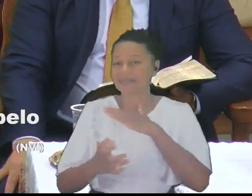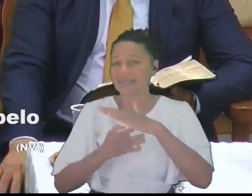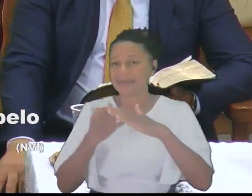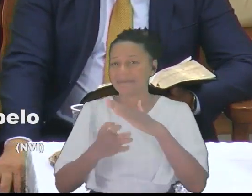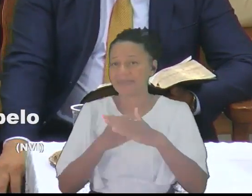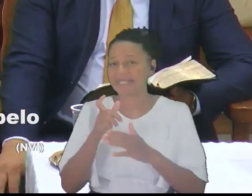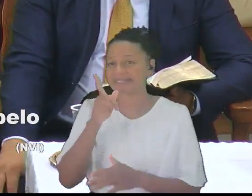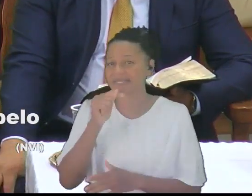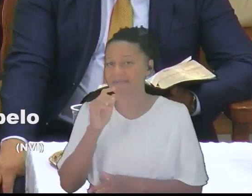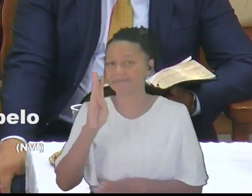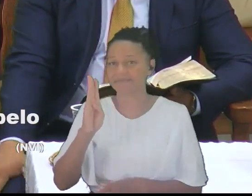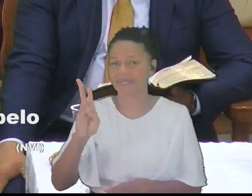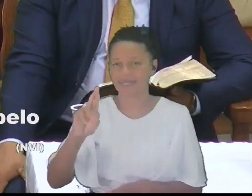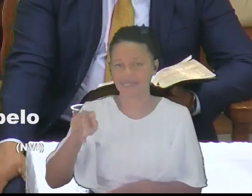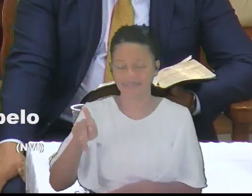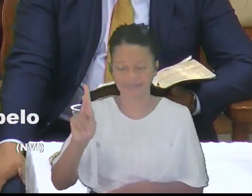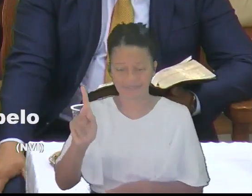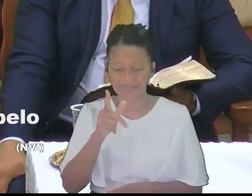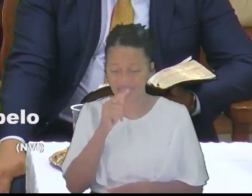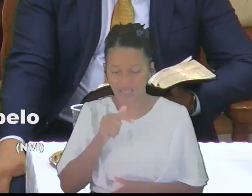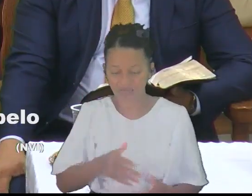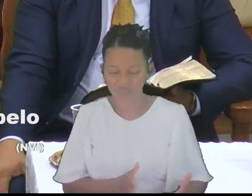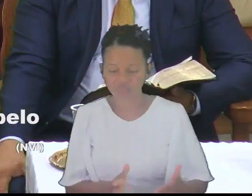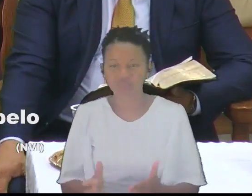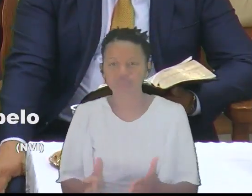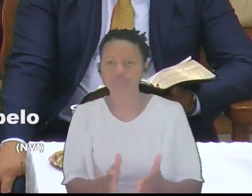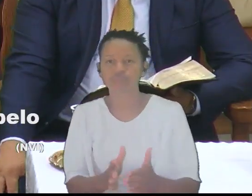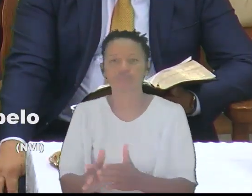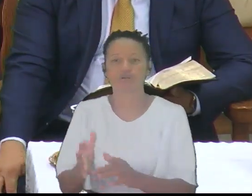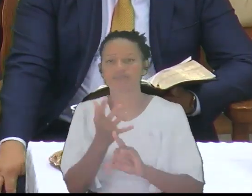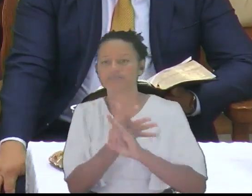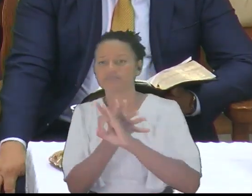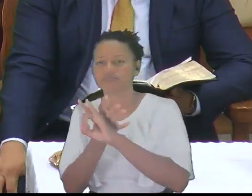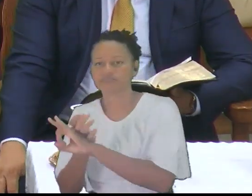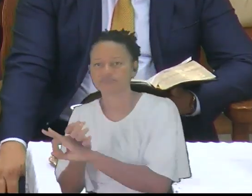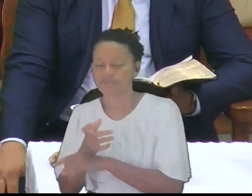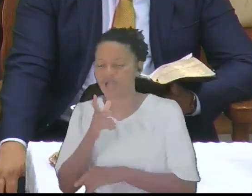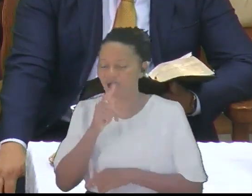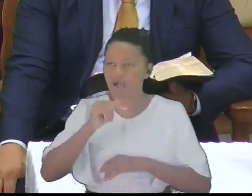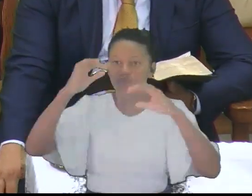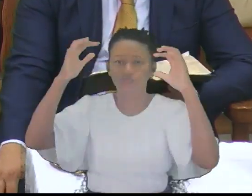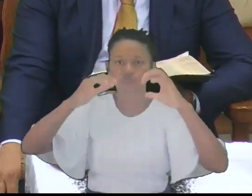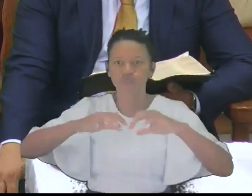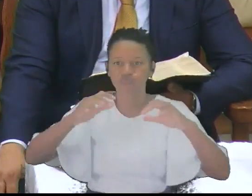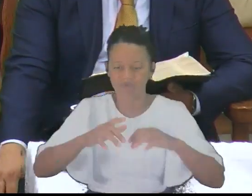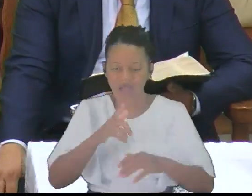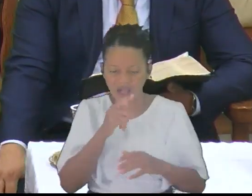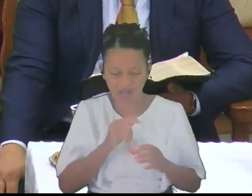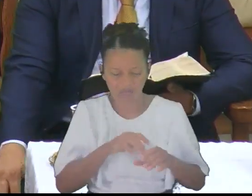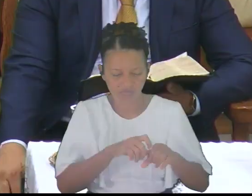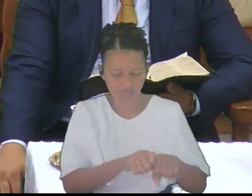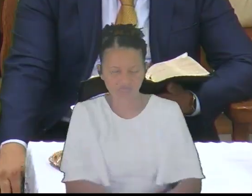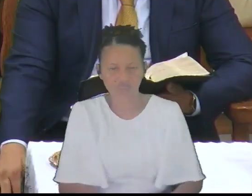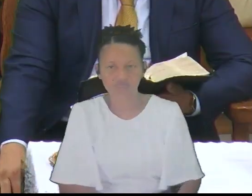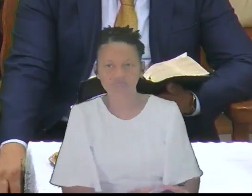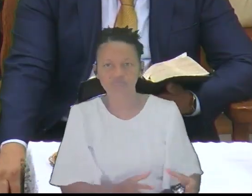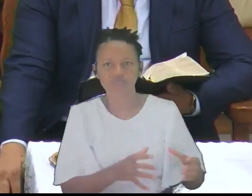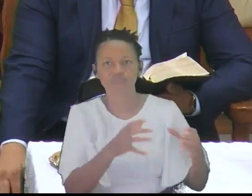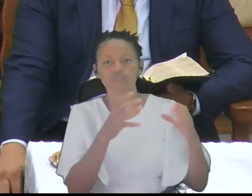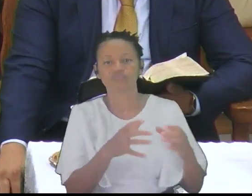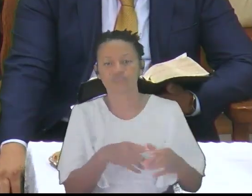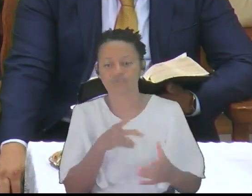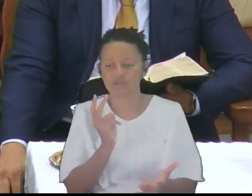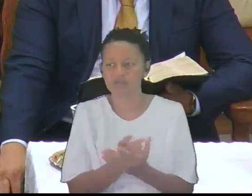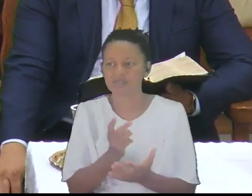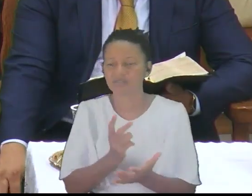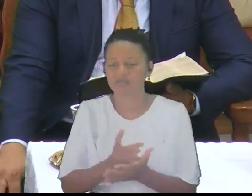da Águas do Sertão, não é a água da chuva, não é a água do poço, é a água da palavra. Quanto mais